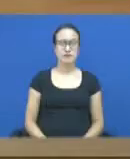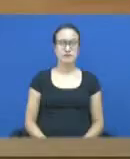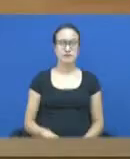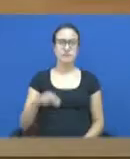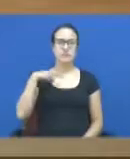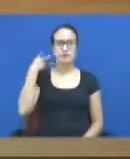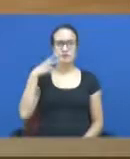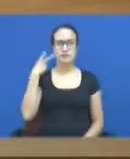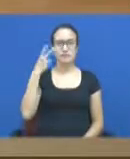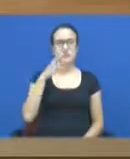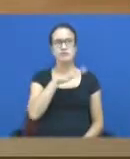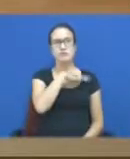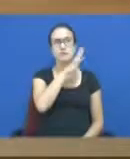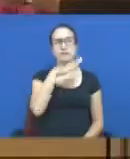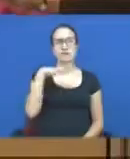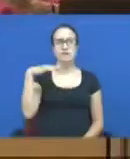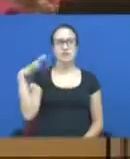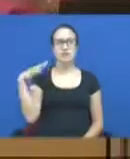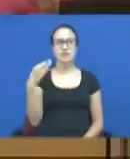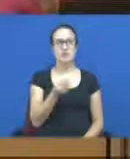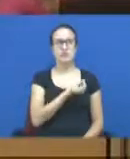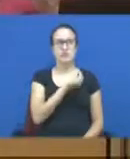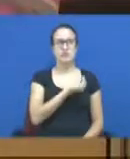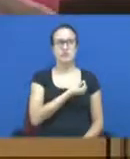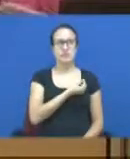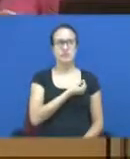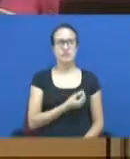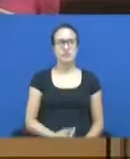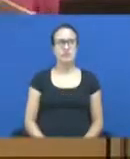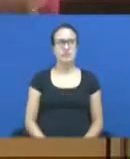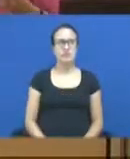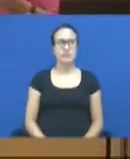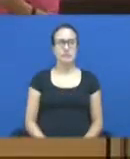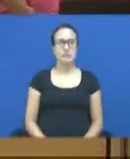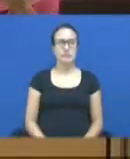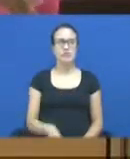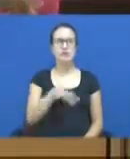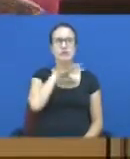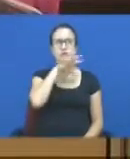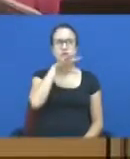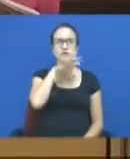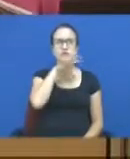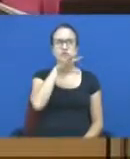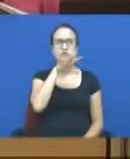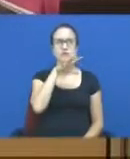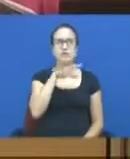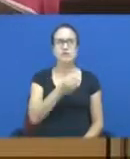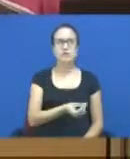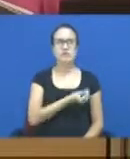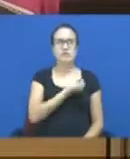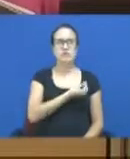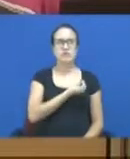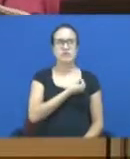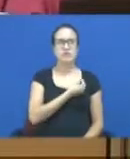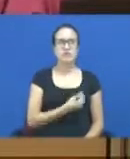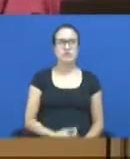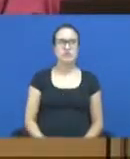Vereador Aloysio Andrade. Presente. Vereador André Henrique Tigrão. Presente,